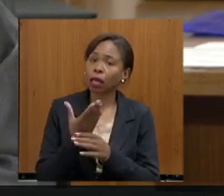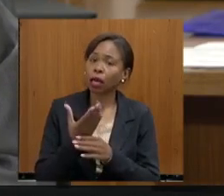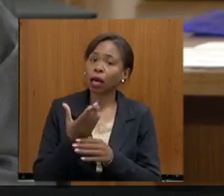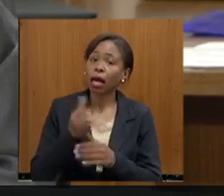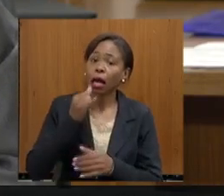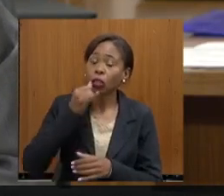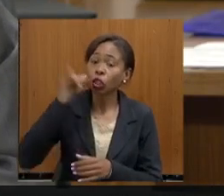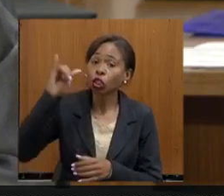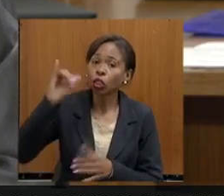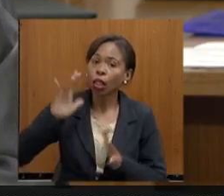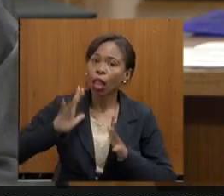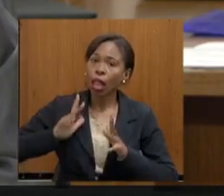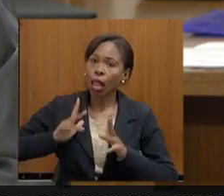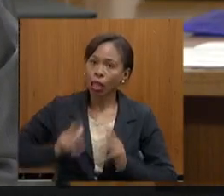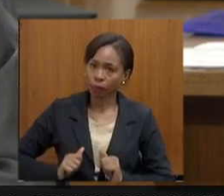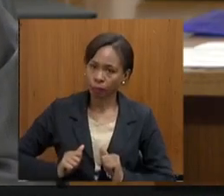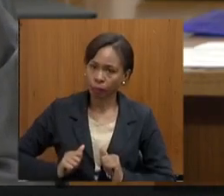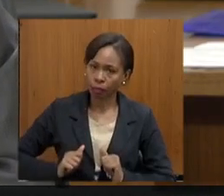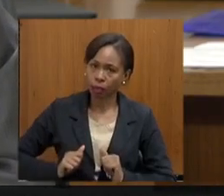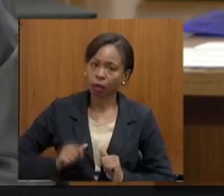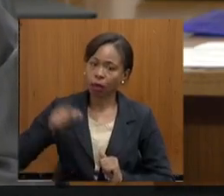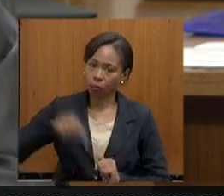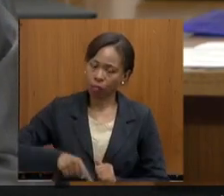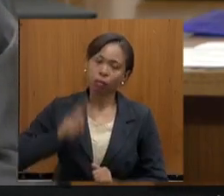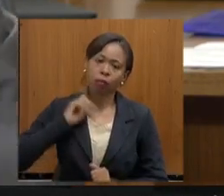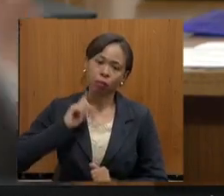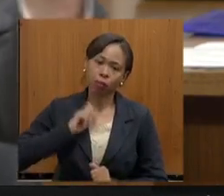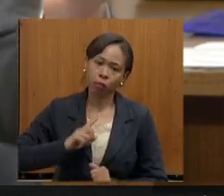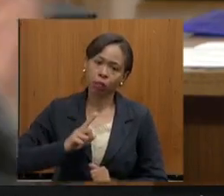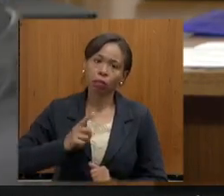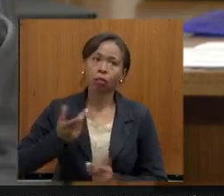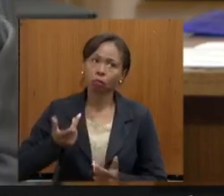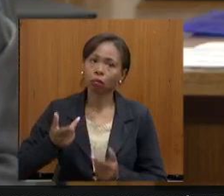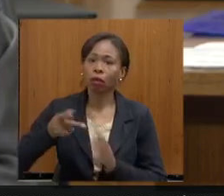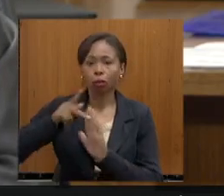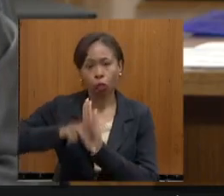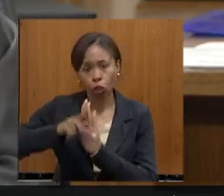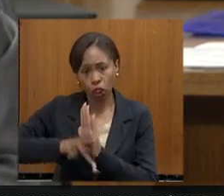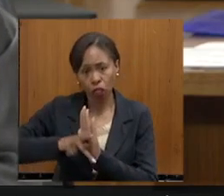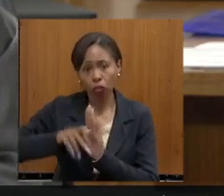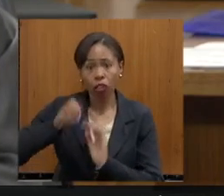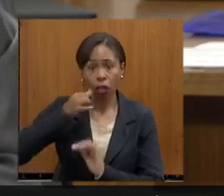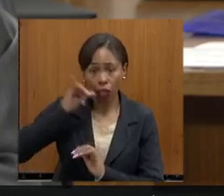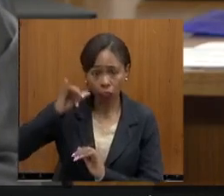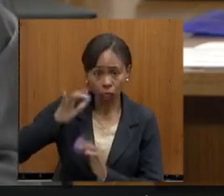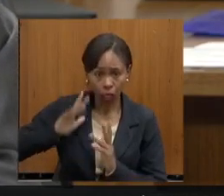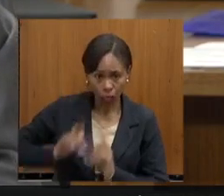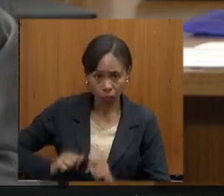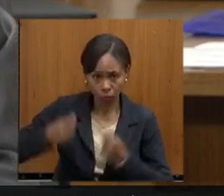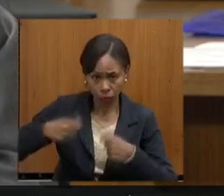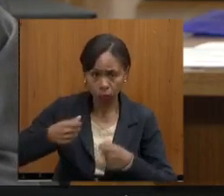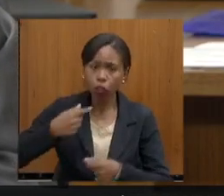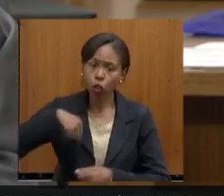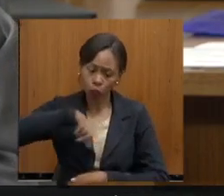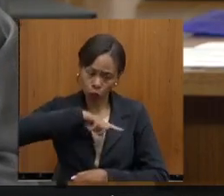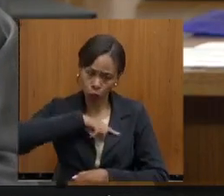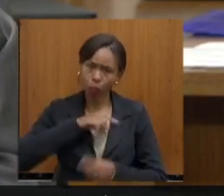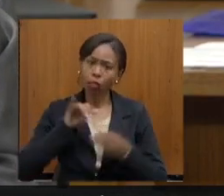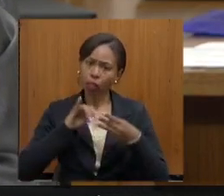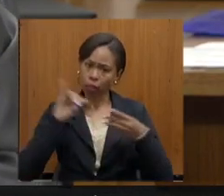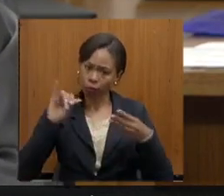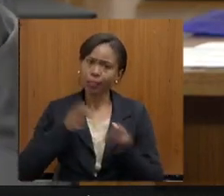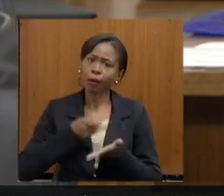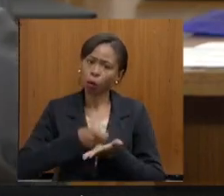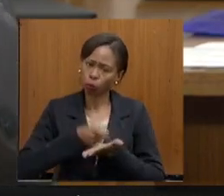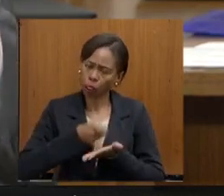de projeto que necessite de energia limpa né Nós estamos é nossa obrigação está